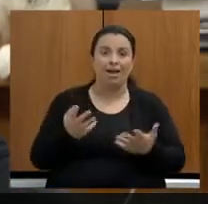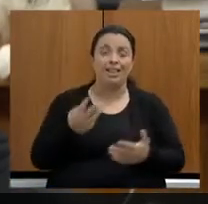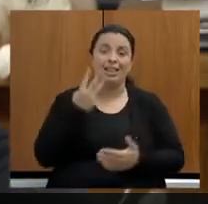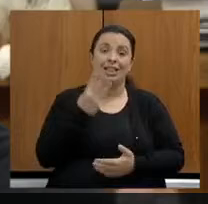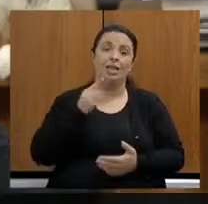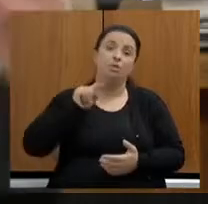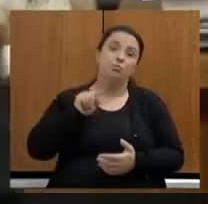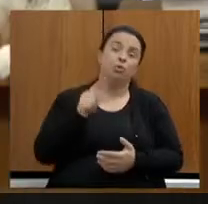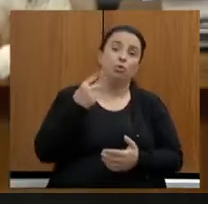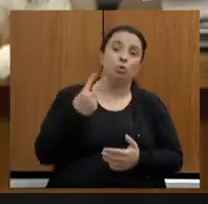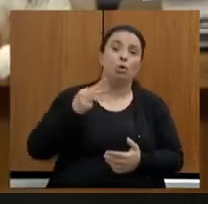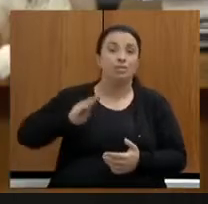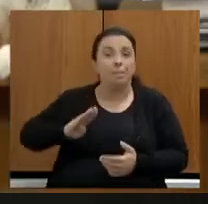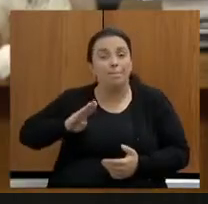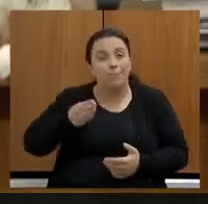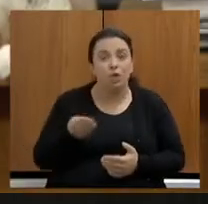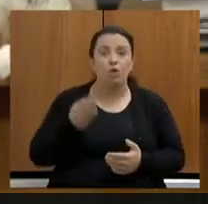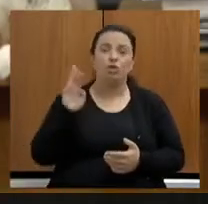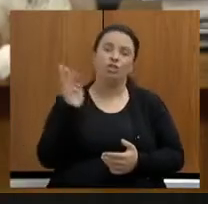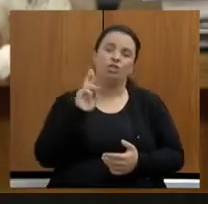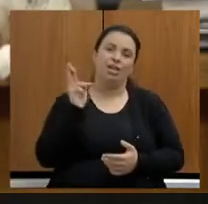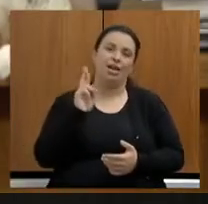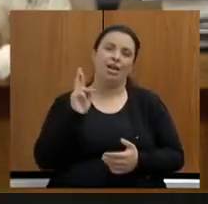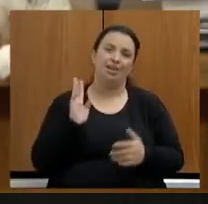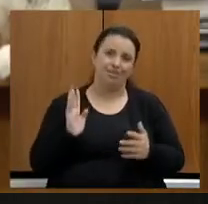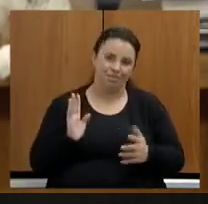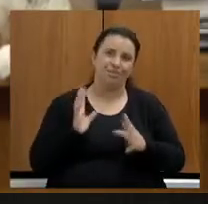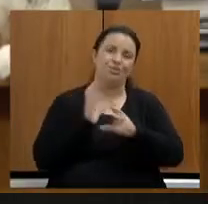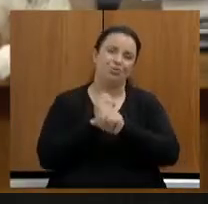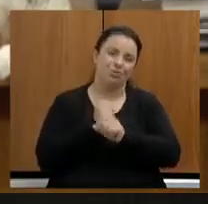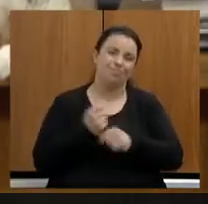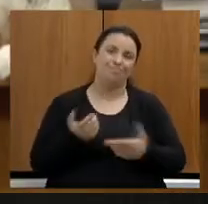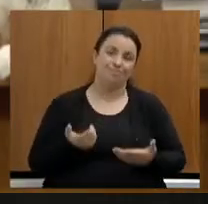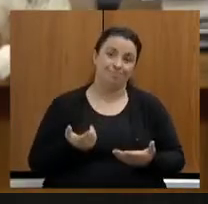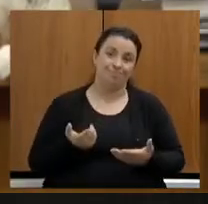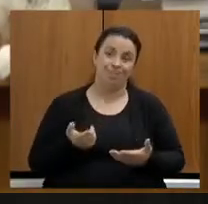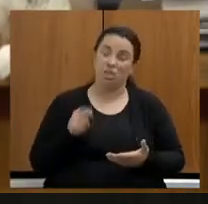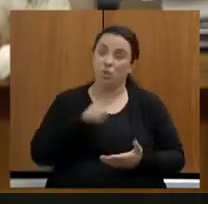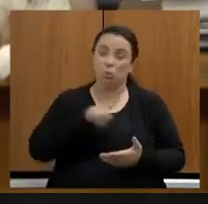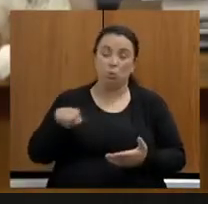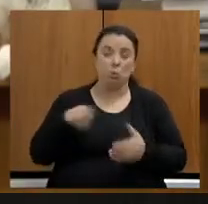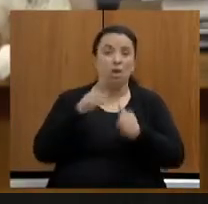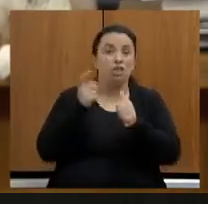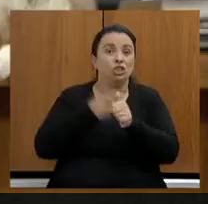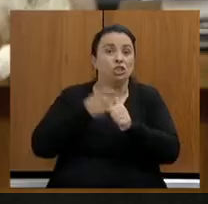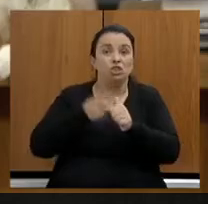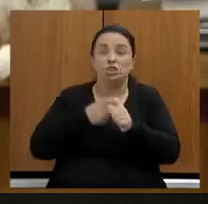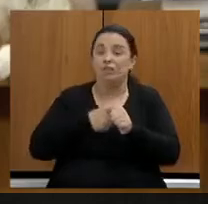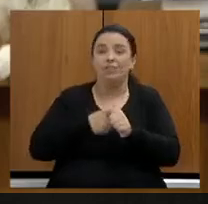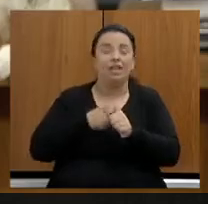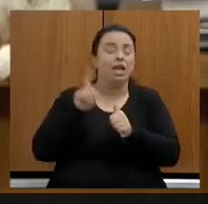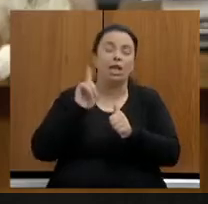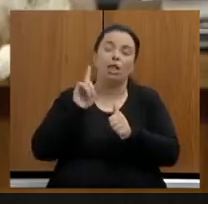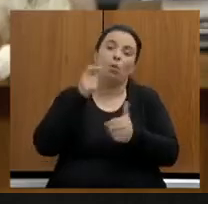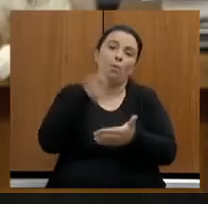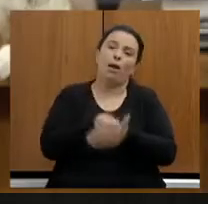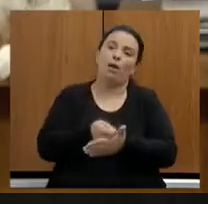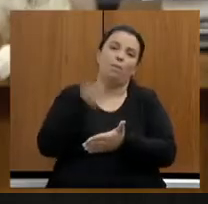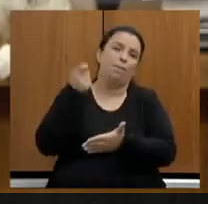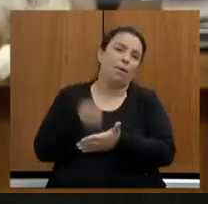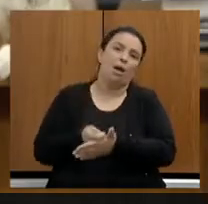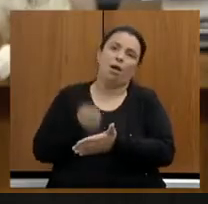e... Dois Bilhões de reais de dívida que não se tinha pago para fornecedor nesse estado'